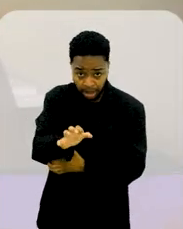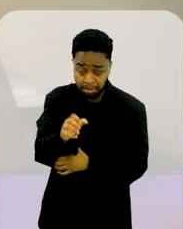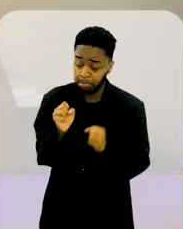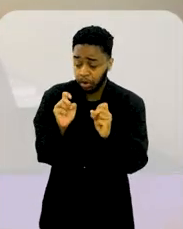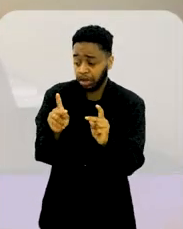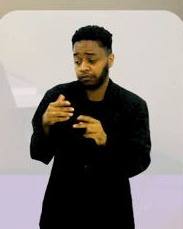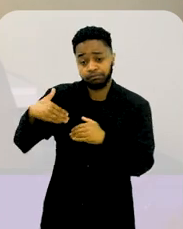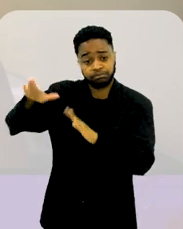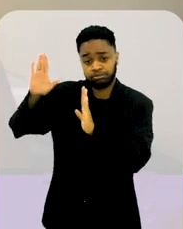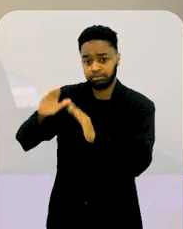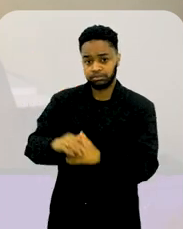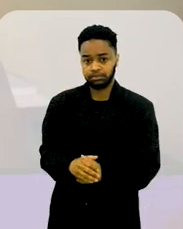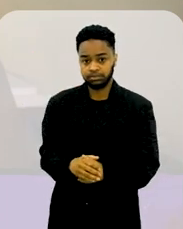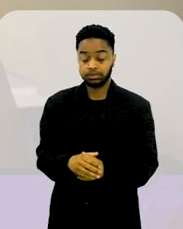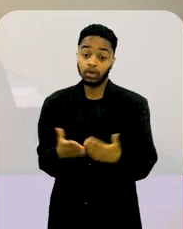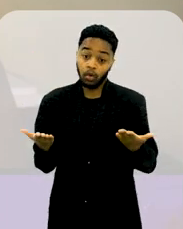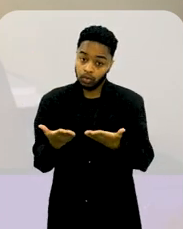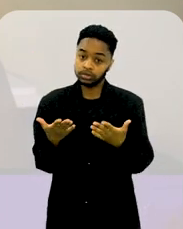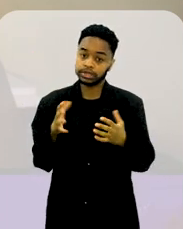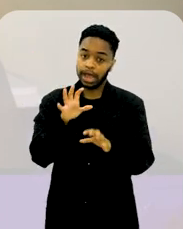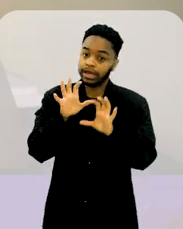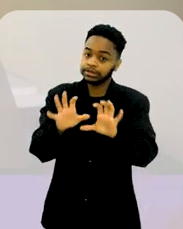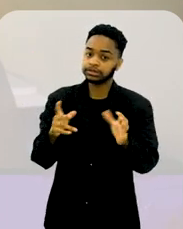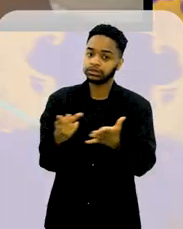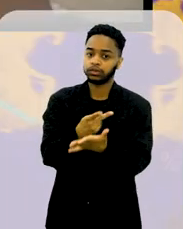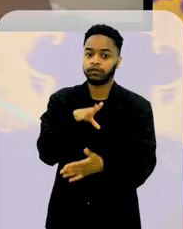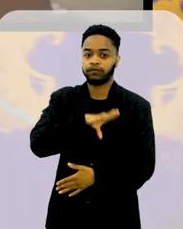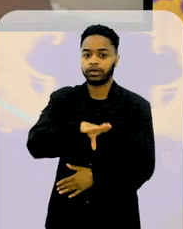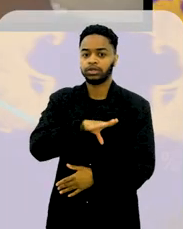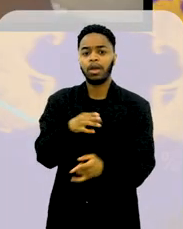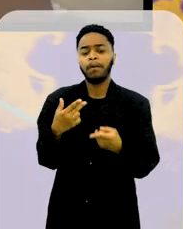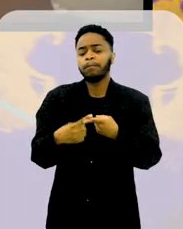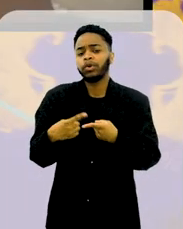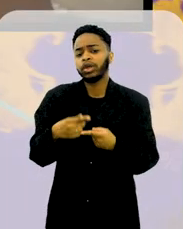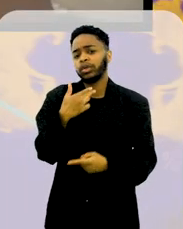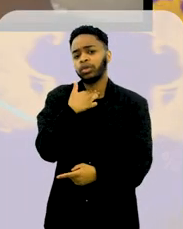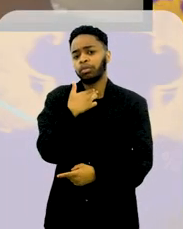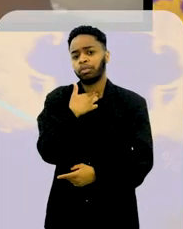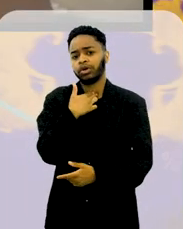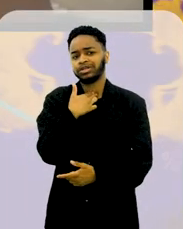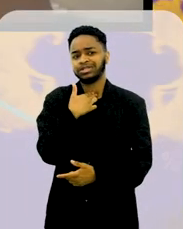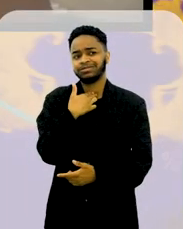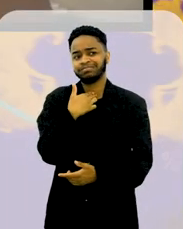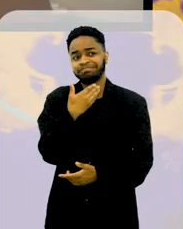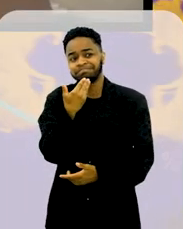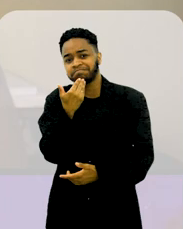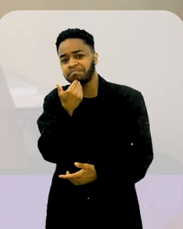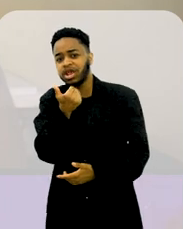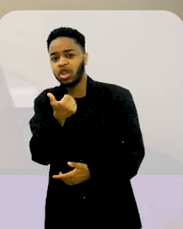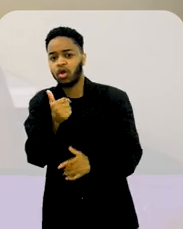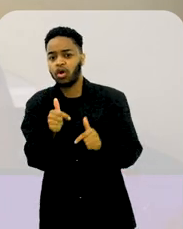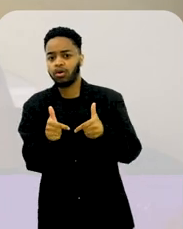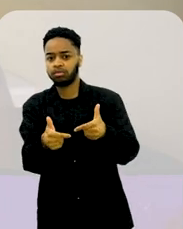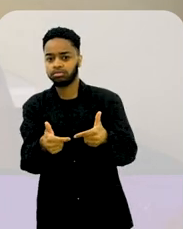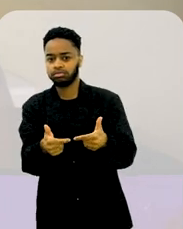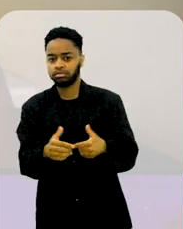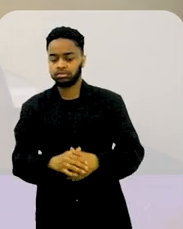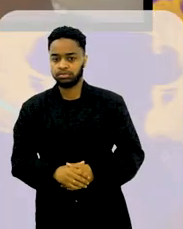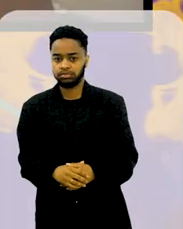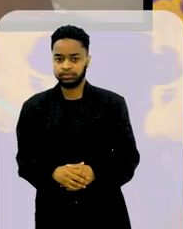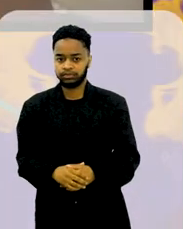se não quiser você não vem então hoje o Vasco é assim Renan Por que que as coisas não puderam ser feitas com mais